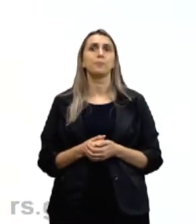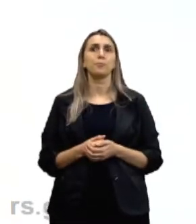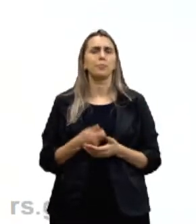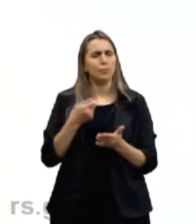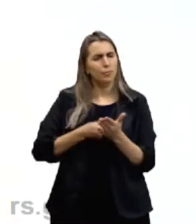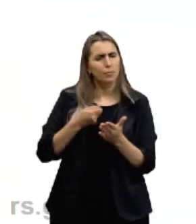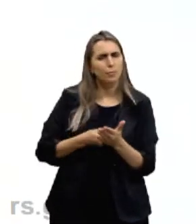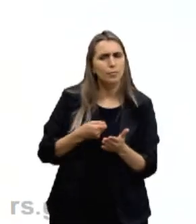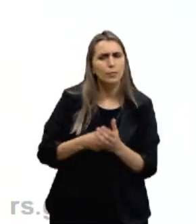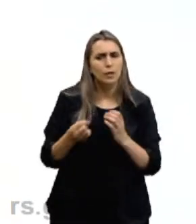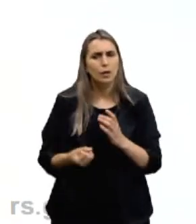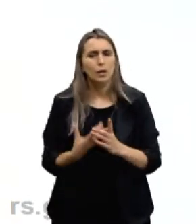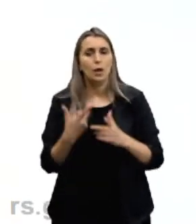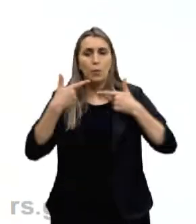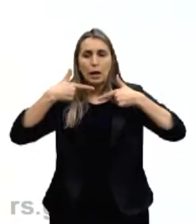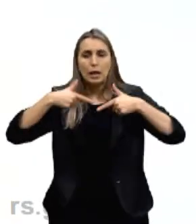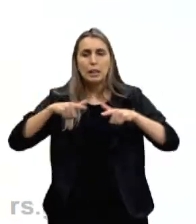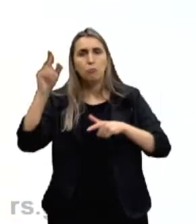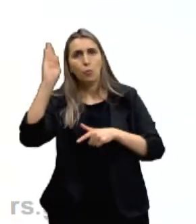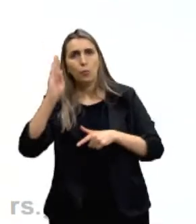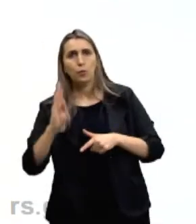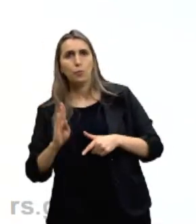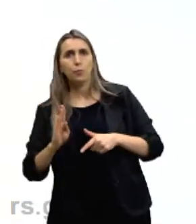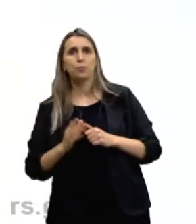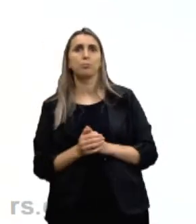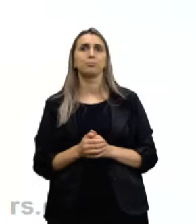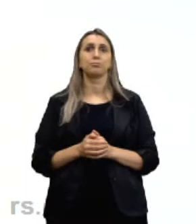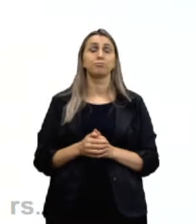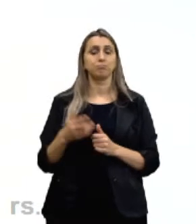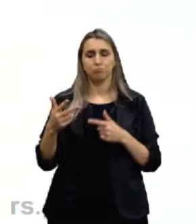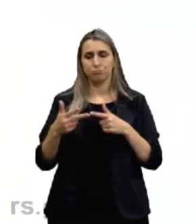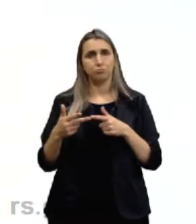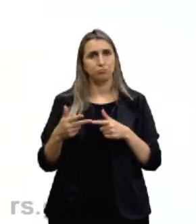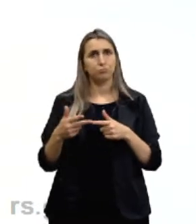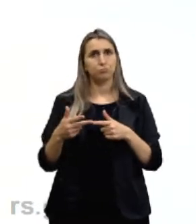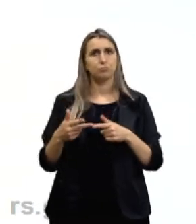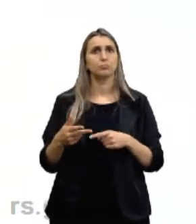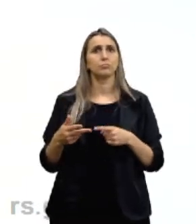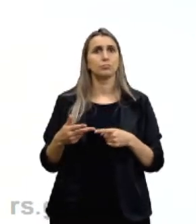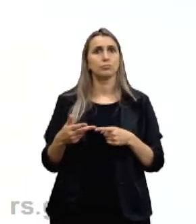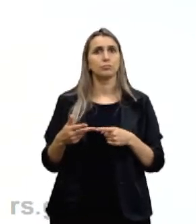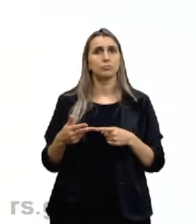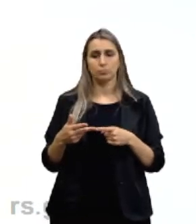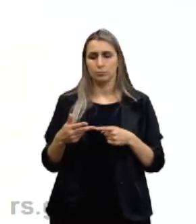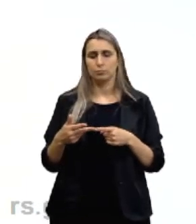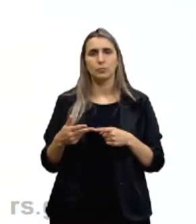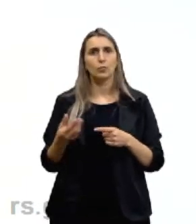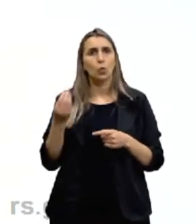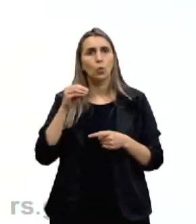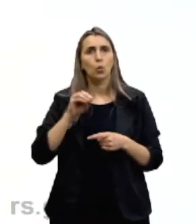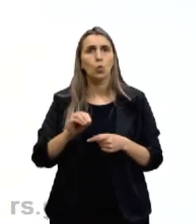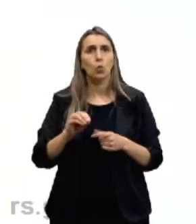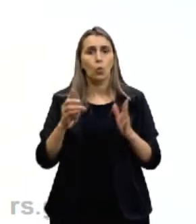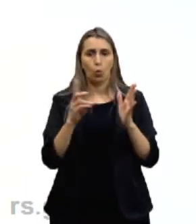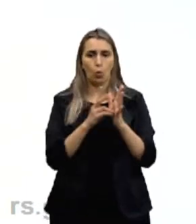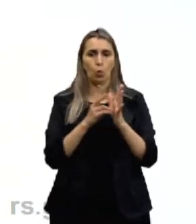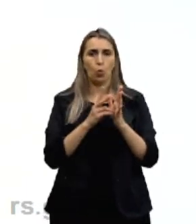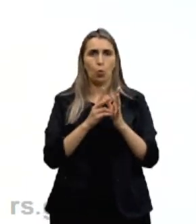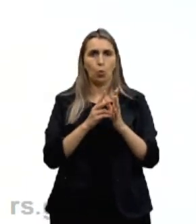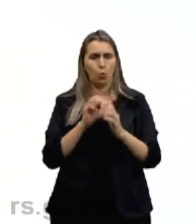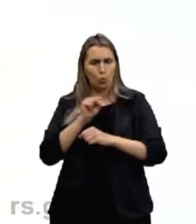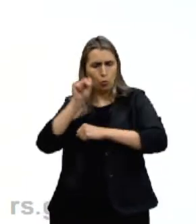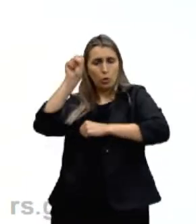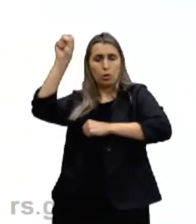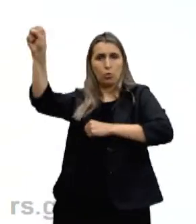a tentativa de criar uma língua brasileira né e terceiro e colocar o índio como